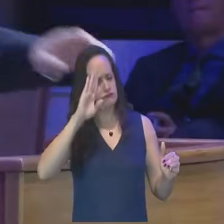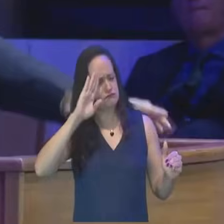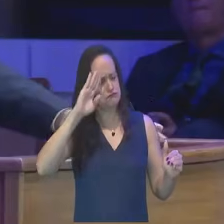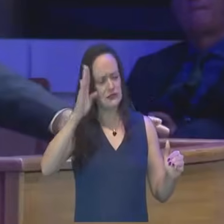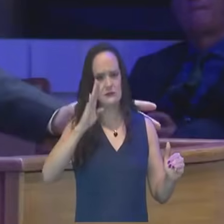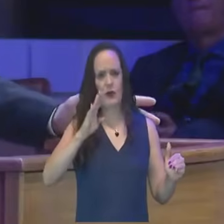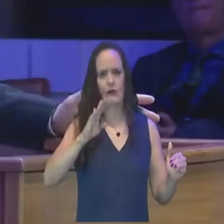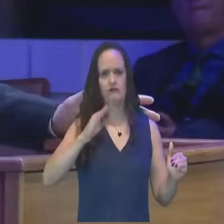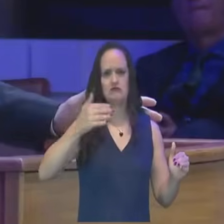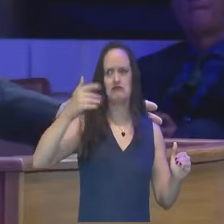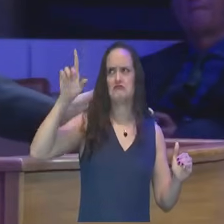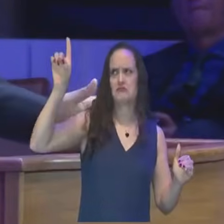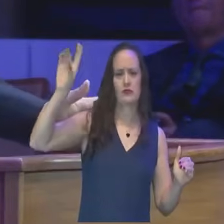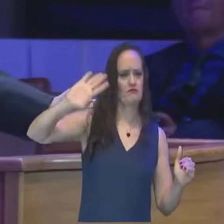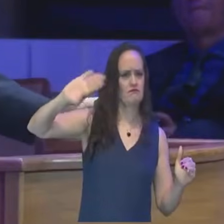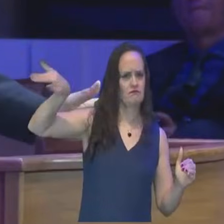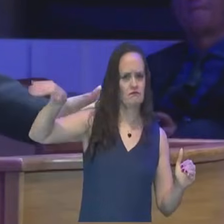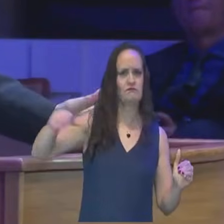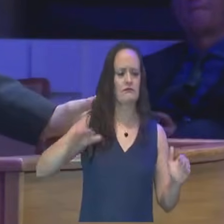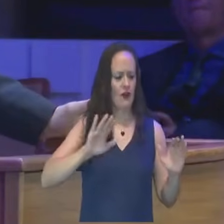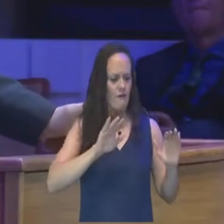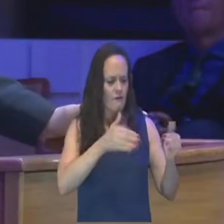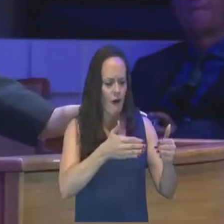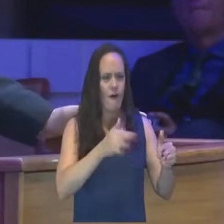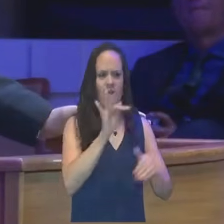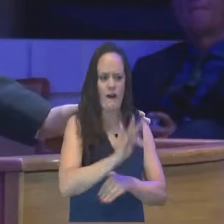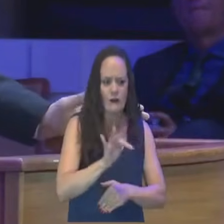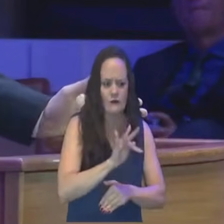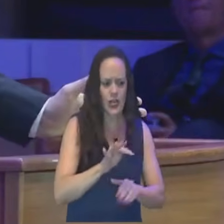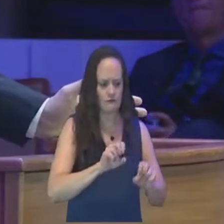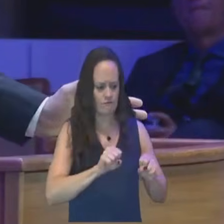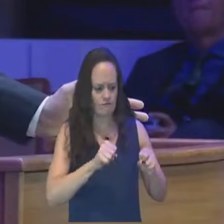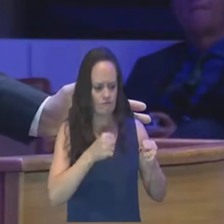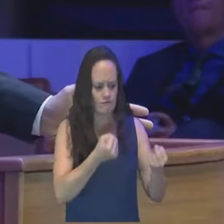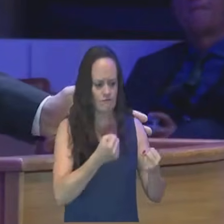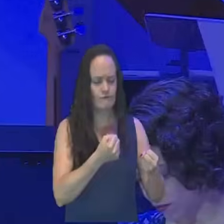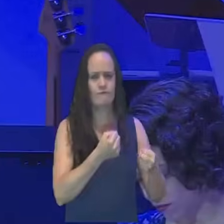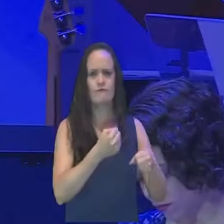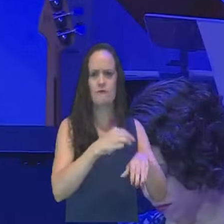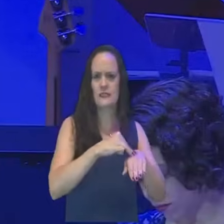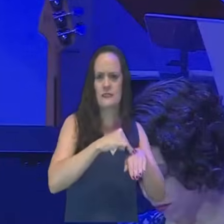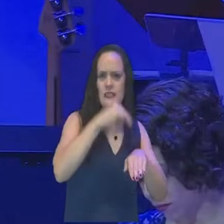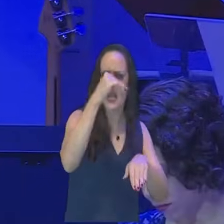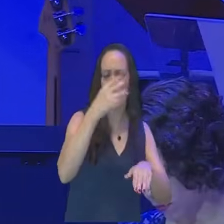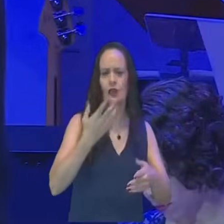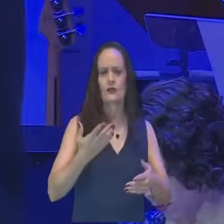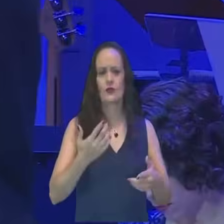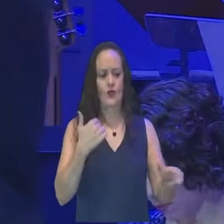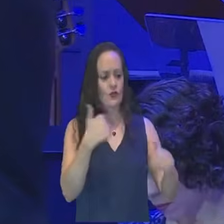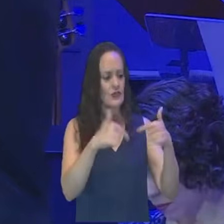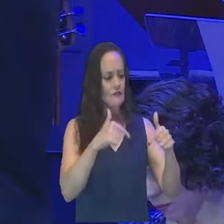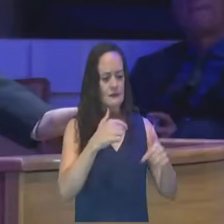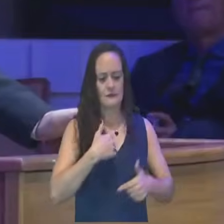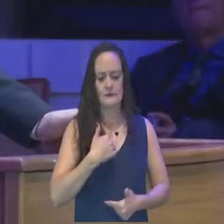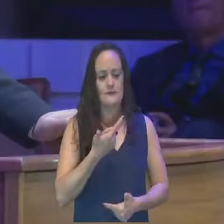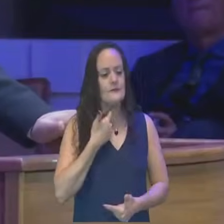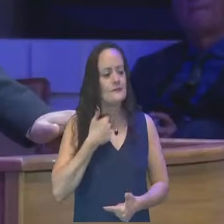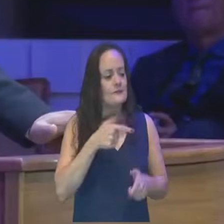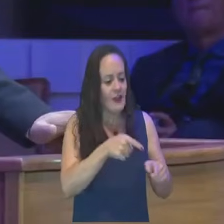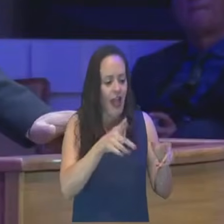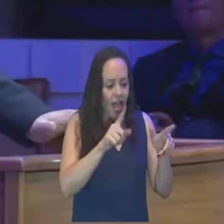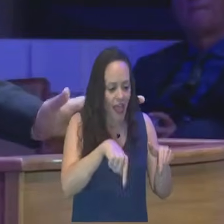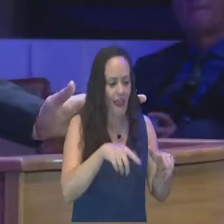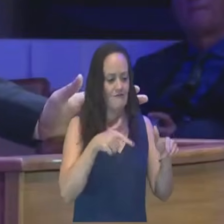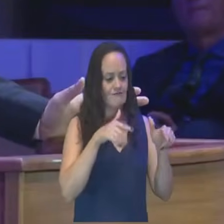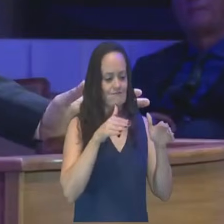E se talvez a gente não conseguir fazer a faculdade dos sonhos, o mestrado dos sonhos, o emprego dos sonhos, parece que a nossa